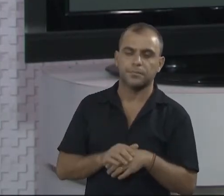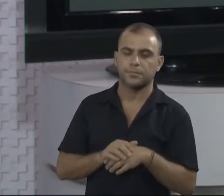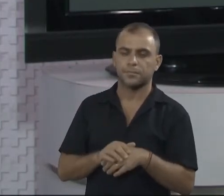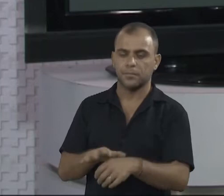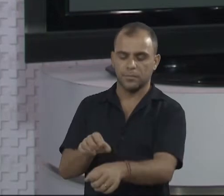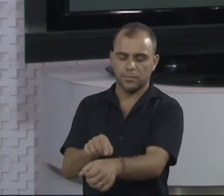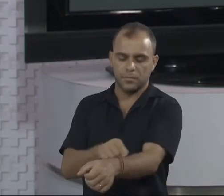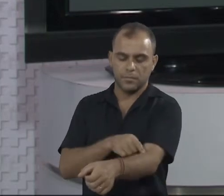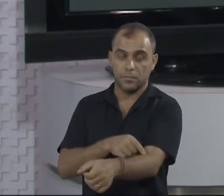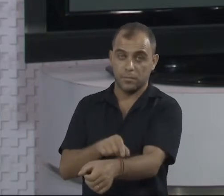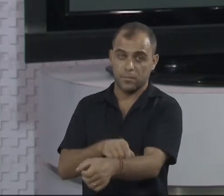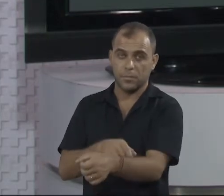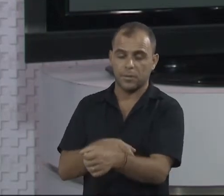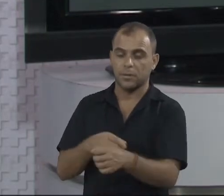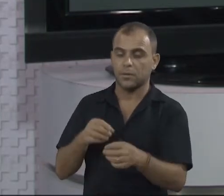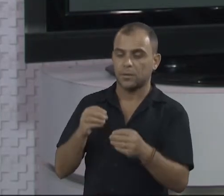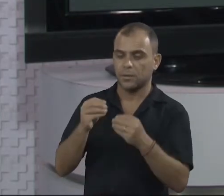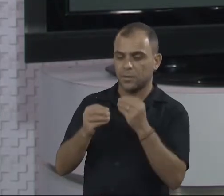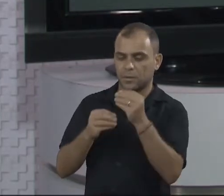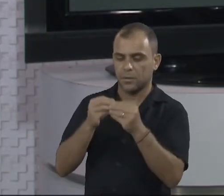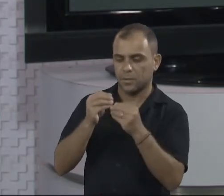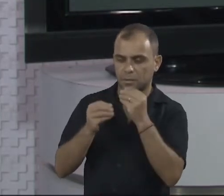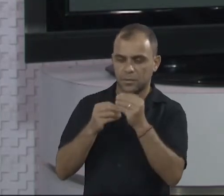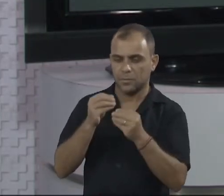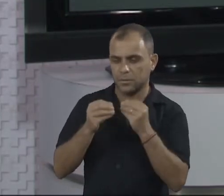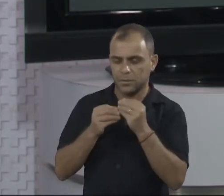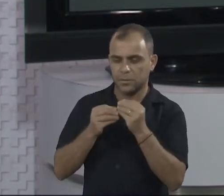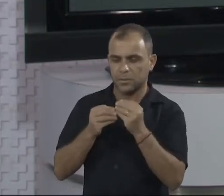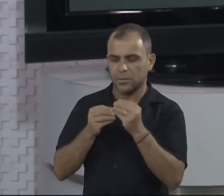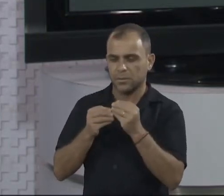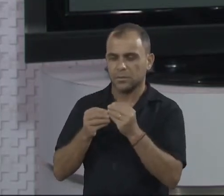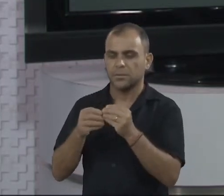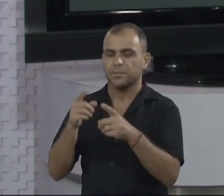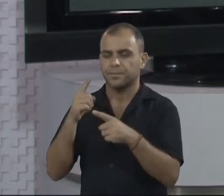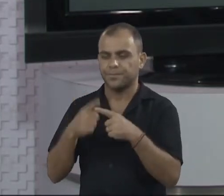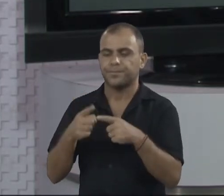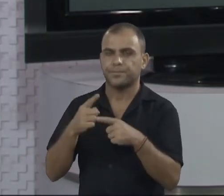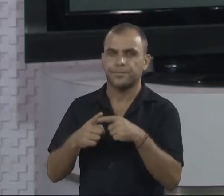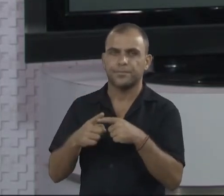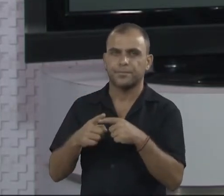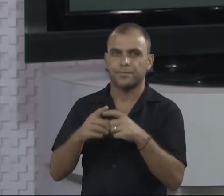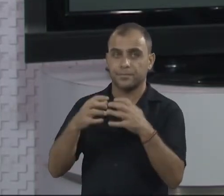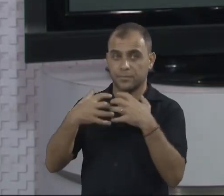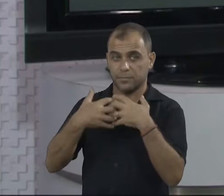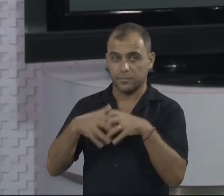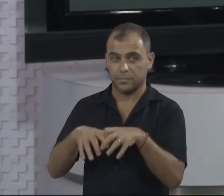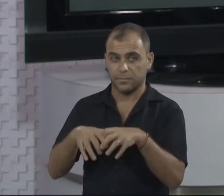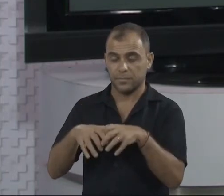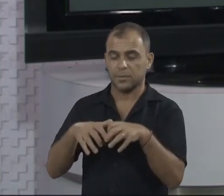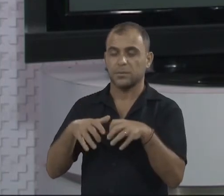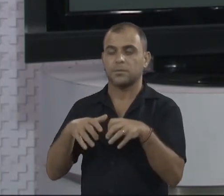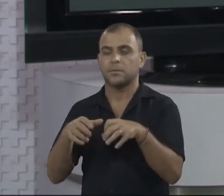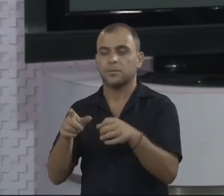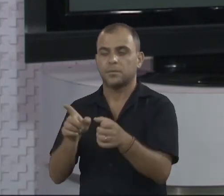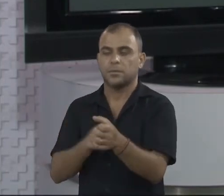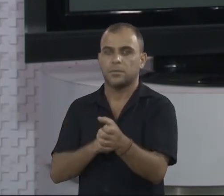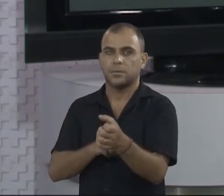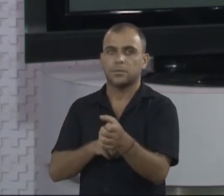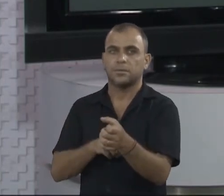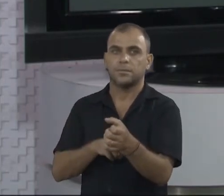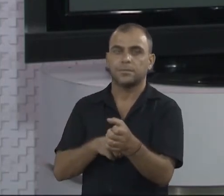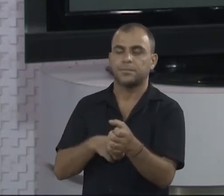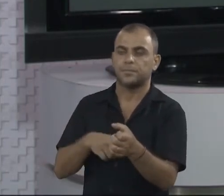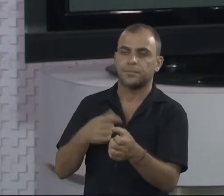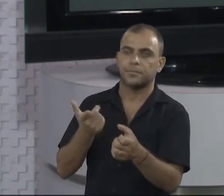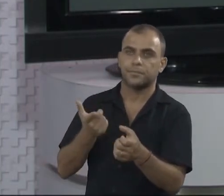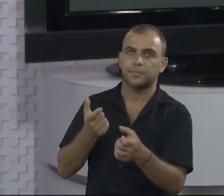Mas, pessoal, tem substâncias psicoativas que afetam muito o sistema nervoso, além de outras partes do corpo, eu vou mostrar